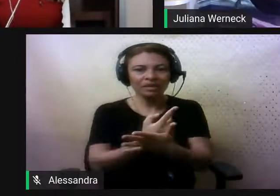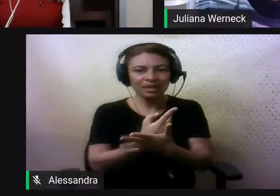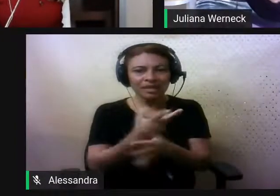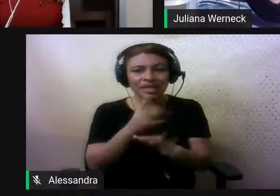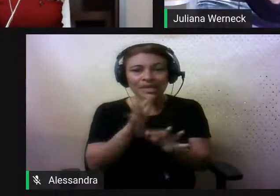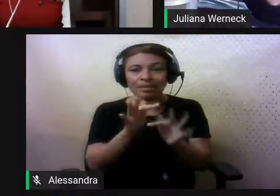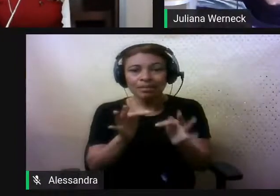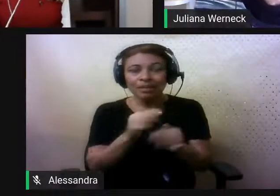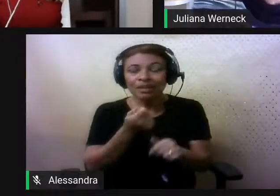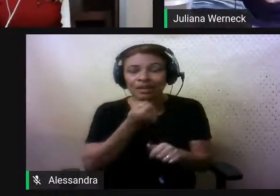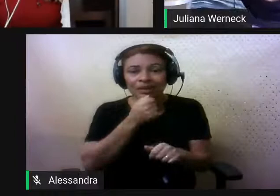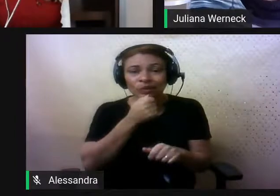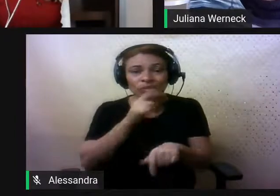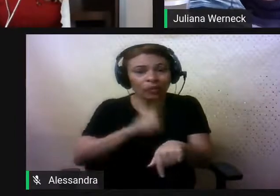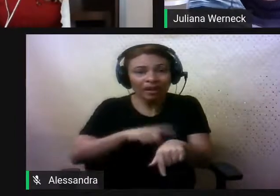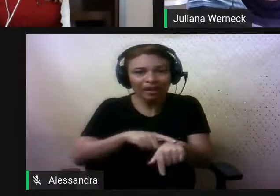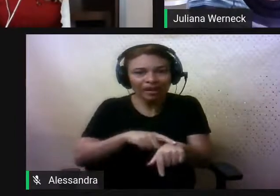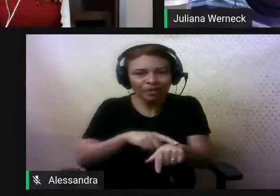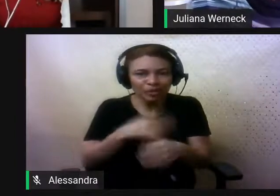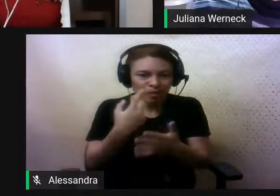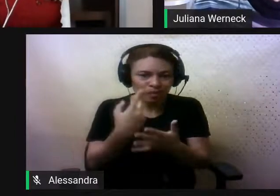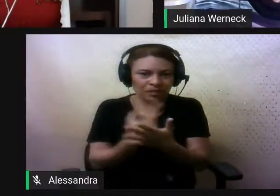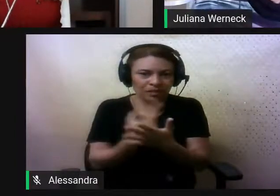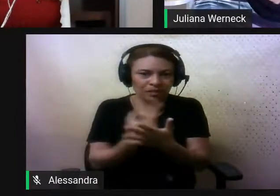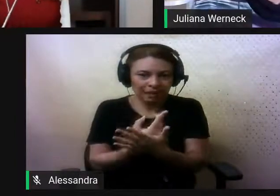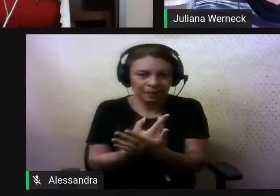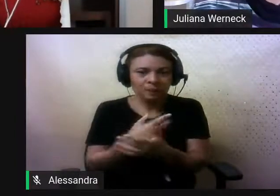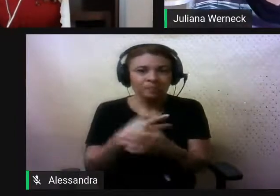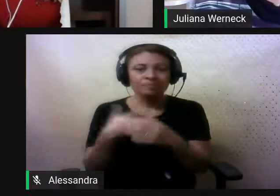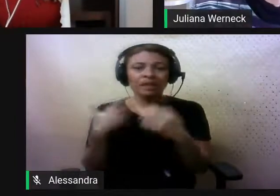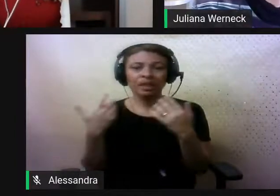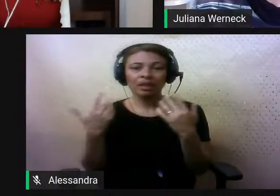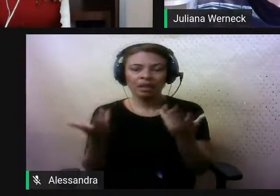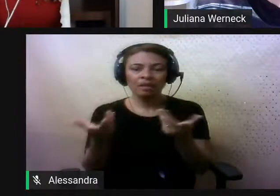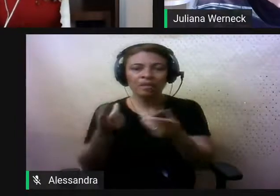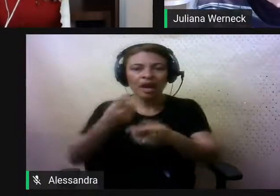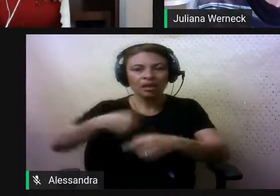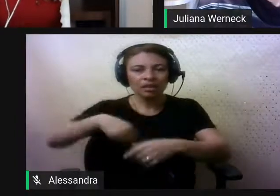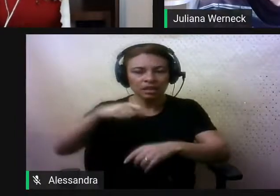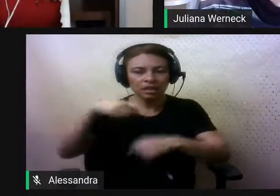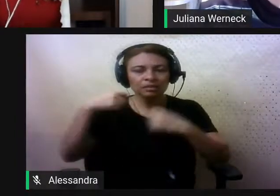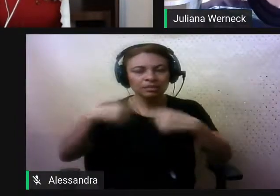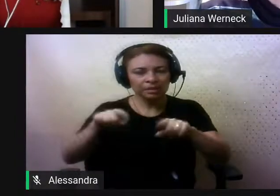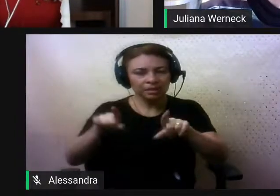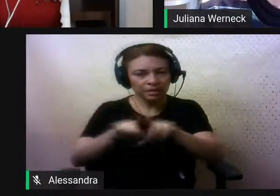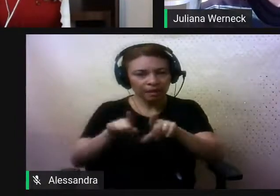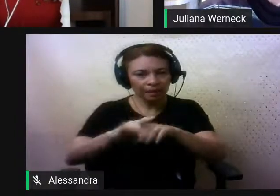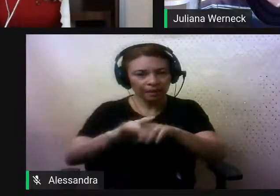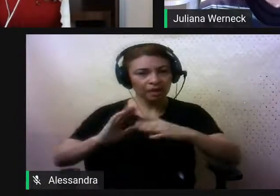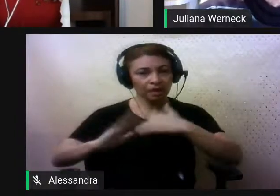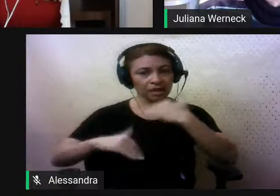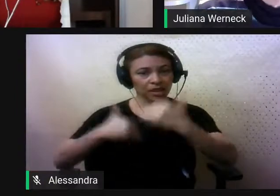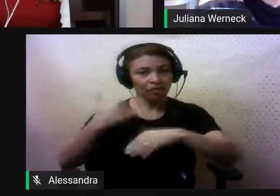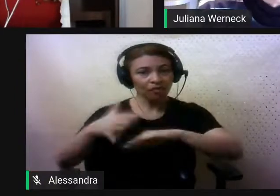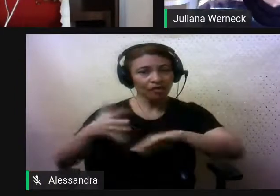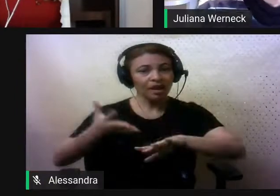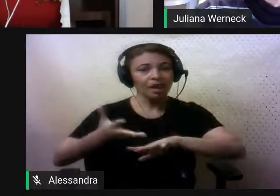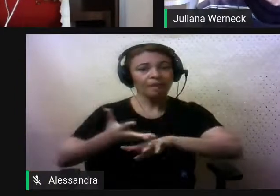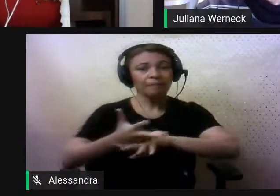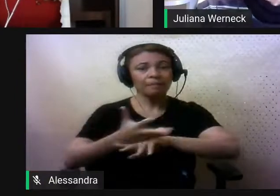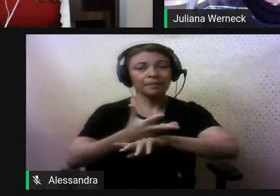deu tempo de acontecer ainda, né? Então a gente também precisa né, desenvolver outras habilidades,